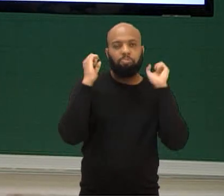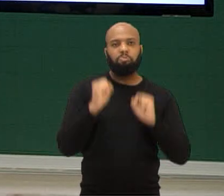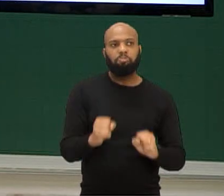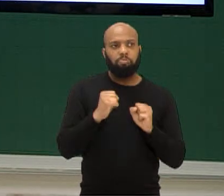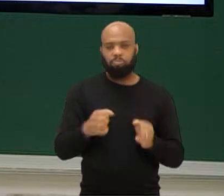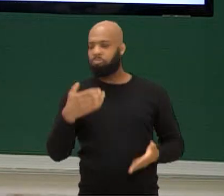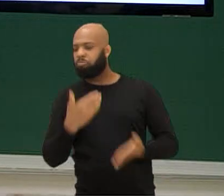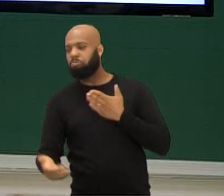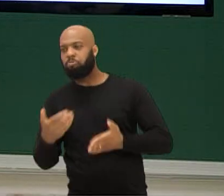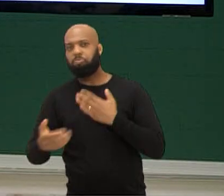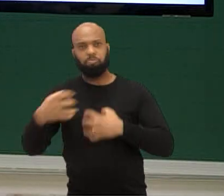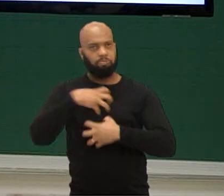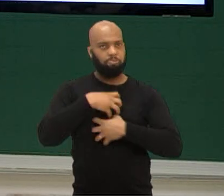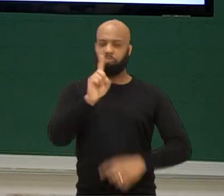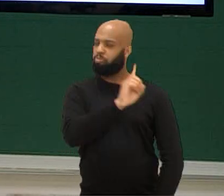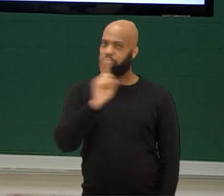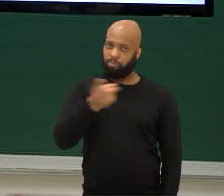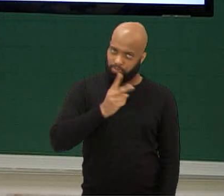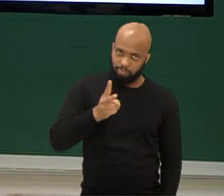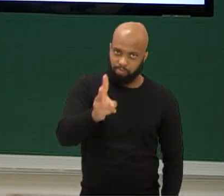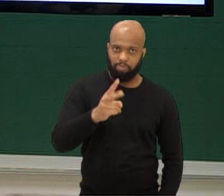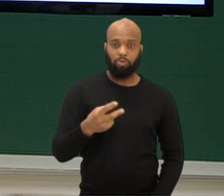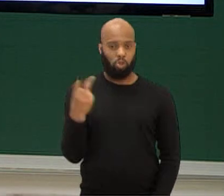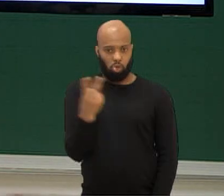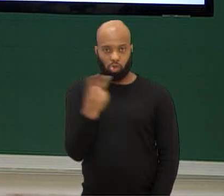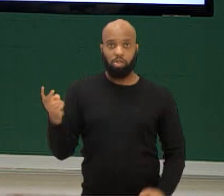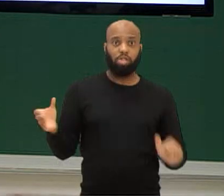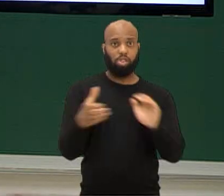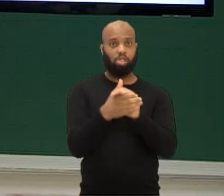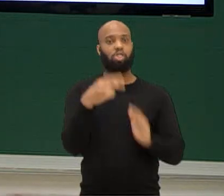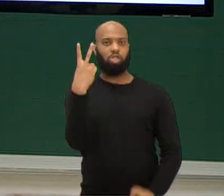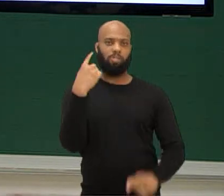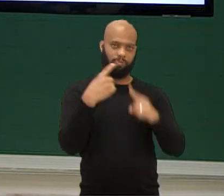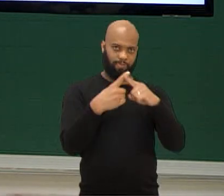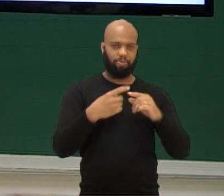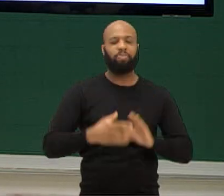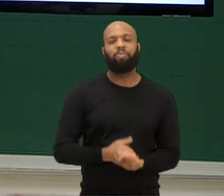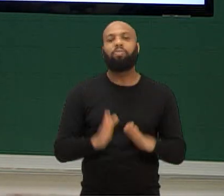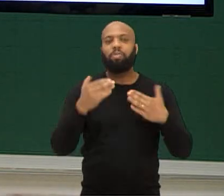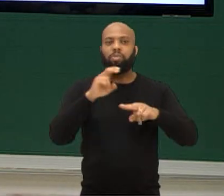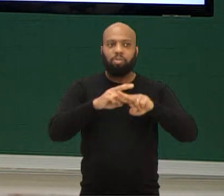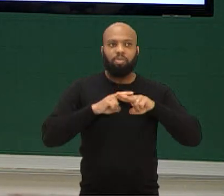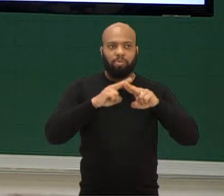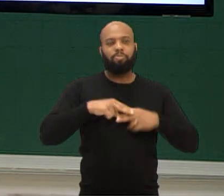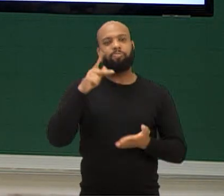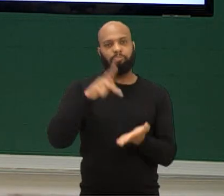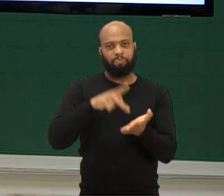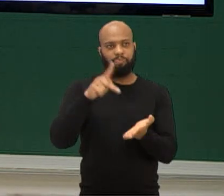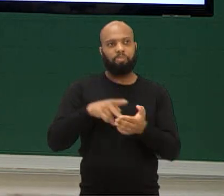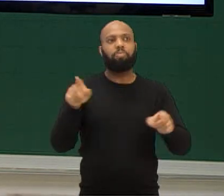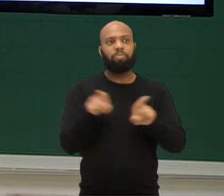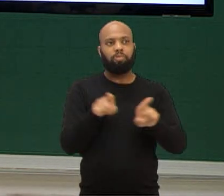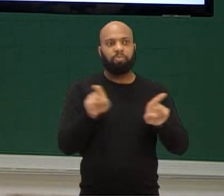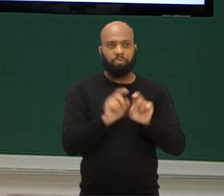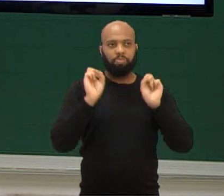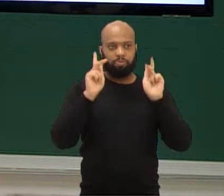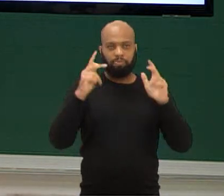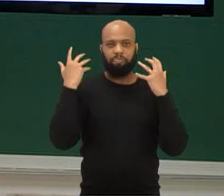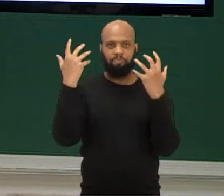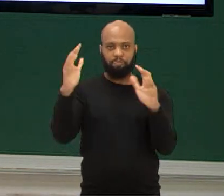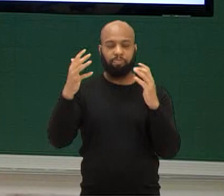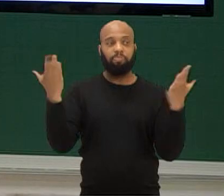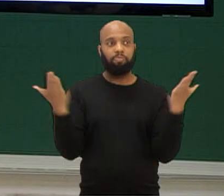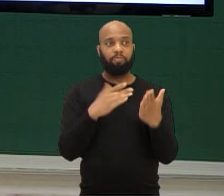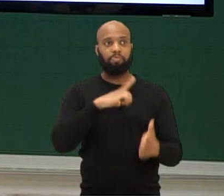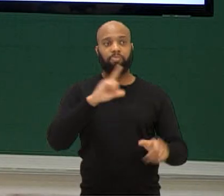não vai perder nenhum sentido. Frida e Diego se casaram 2 vezes. Então, por isso, ela é verdadeira. Muito bem, gente.